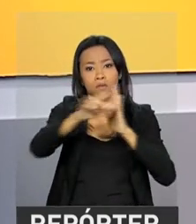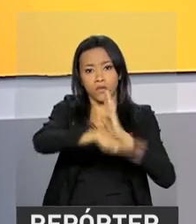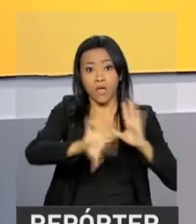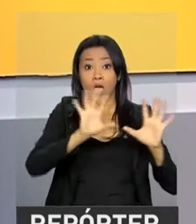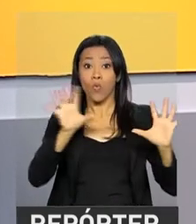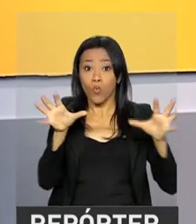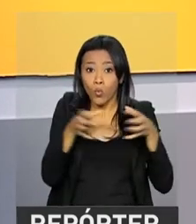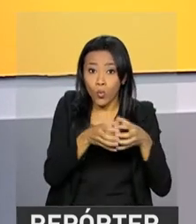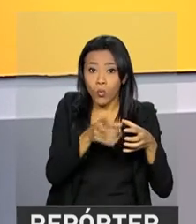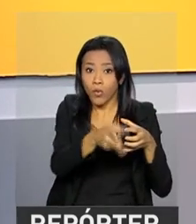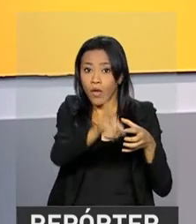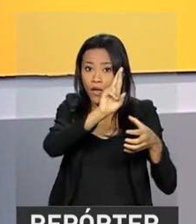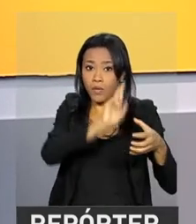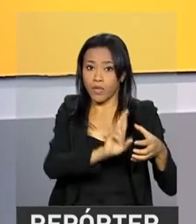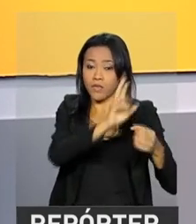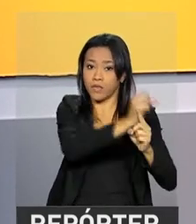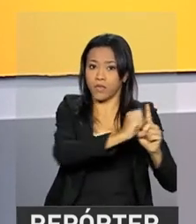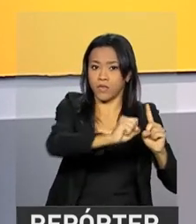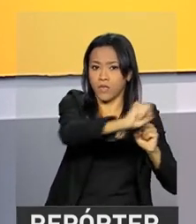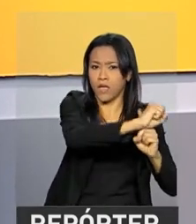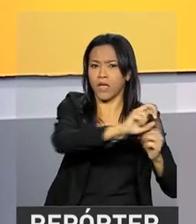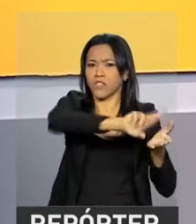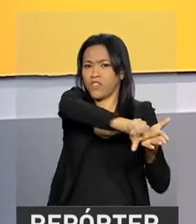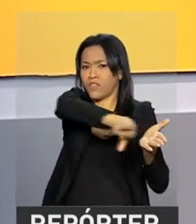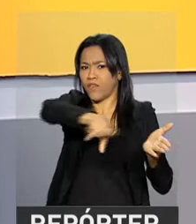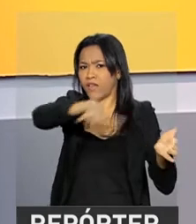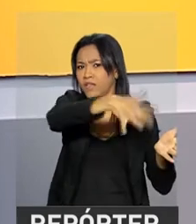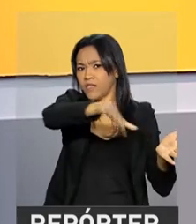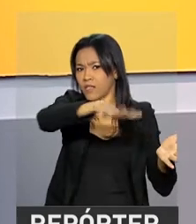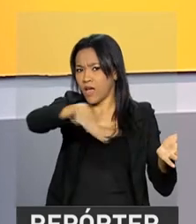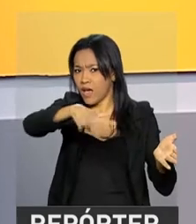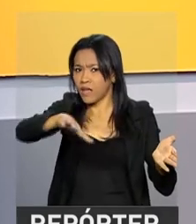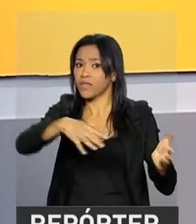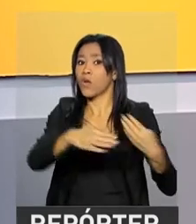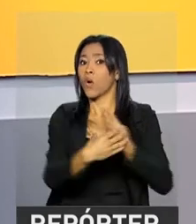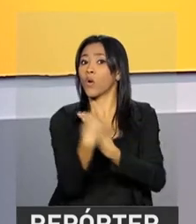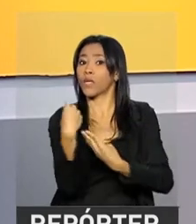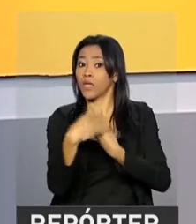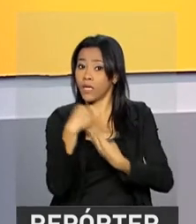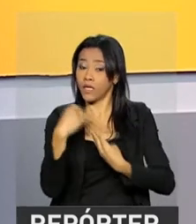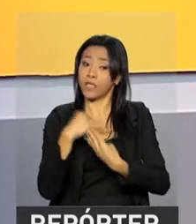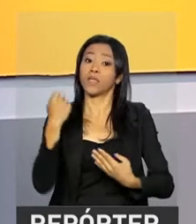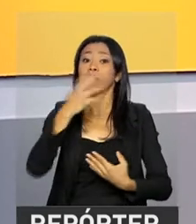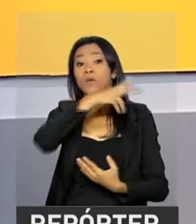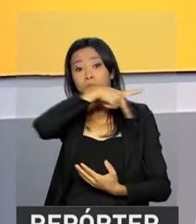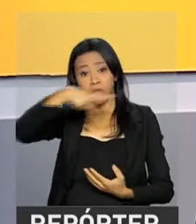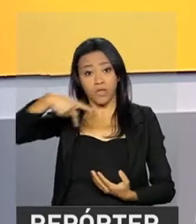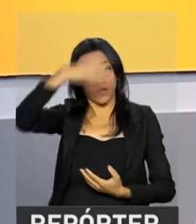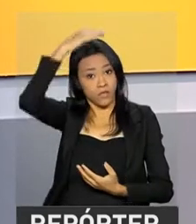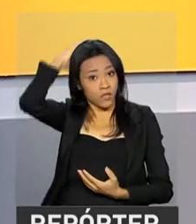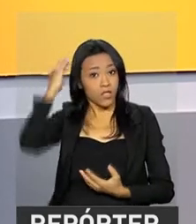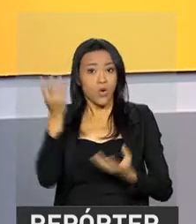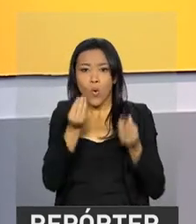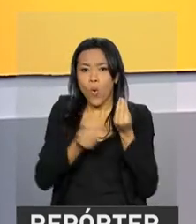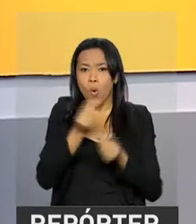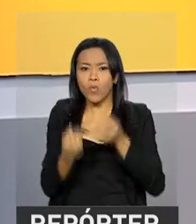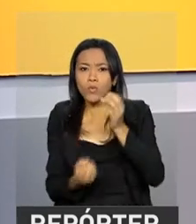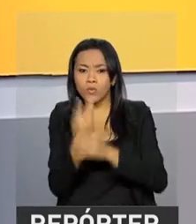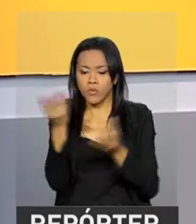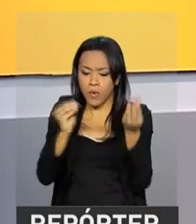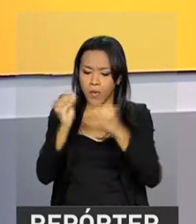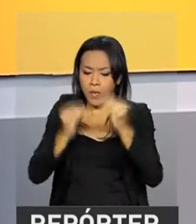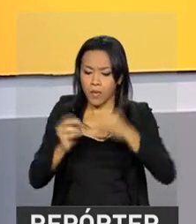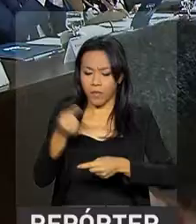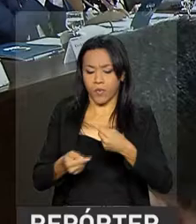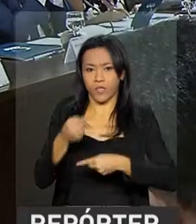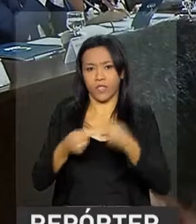por representantes da sociedade civil de diversas áreas, assessora o presidente da República na formulação de políticas públicas.